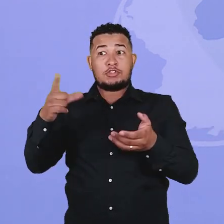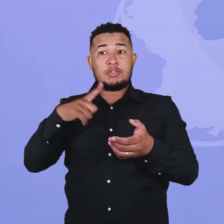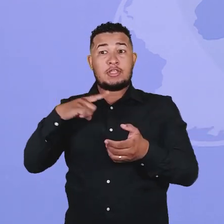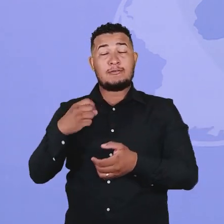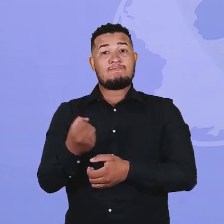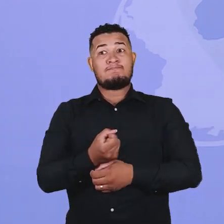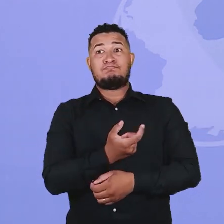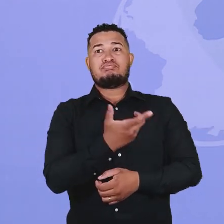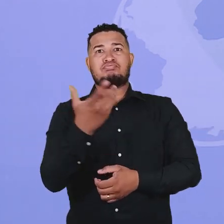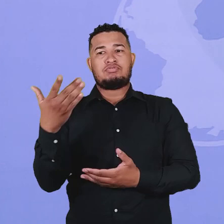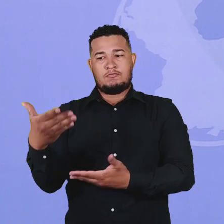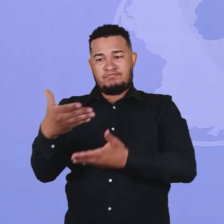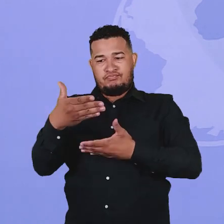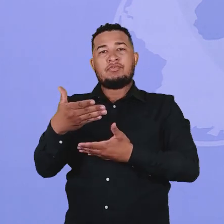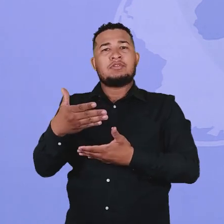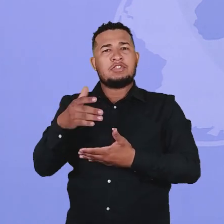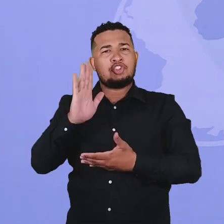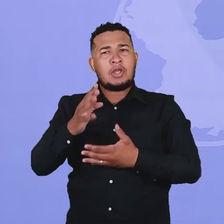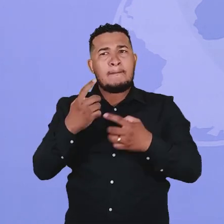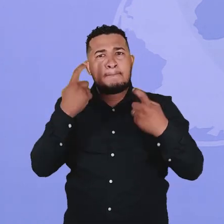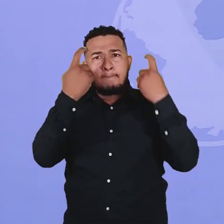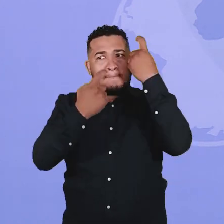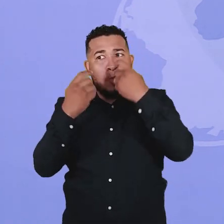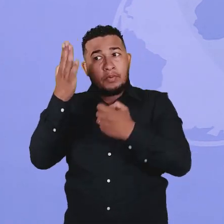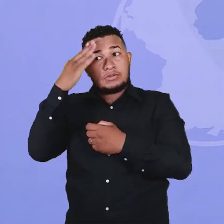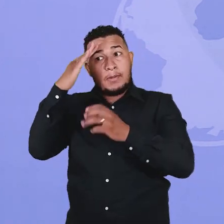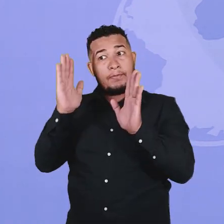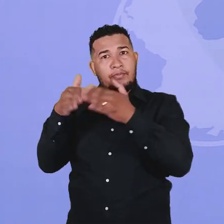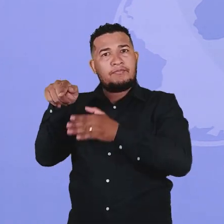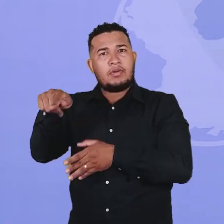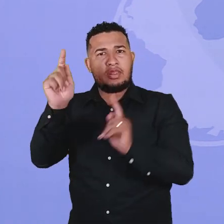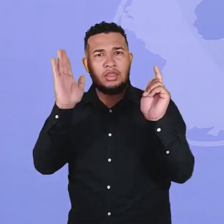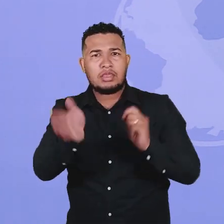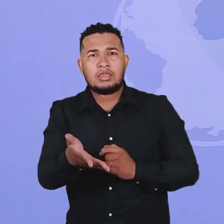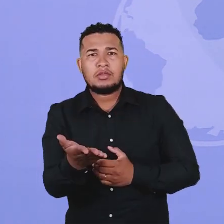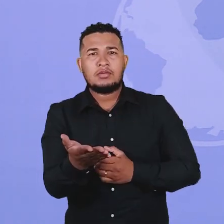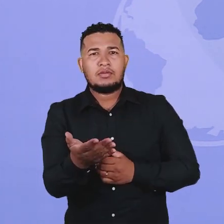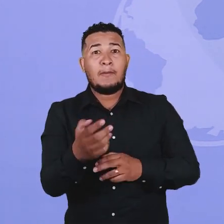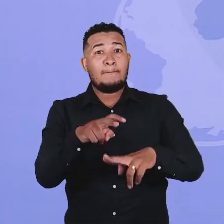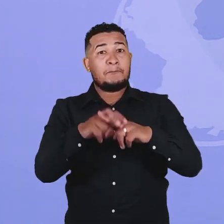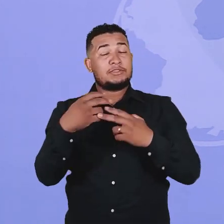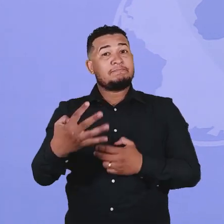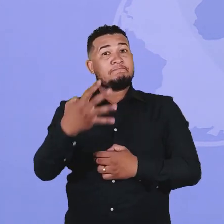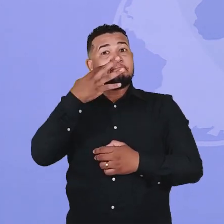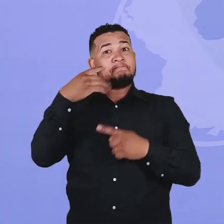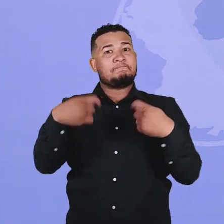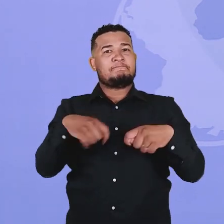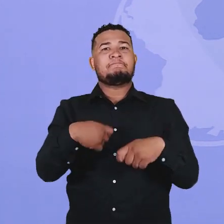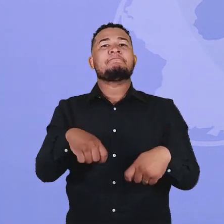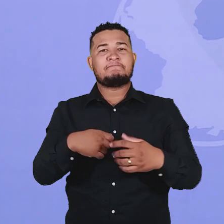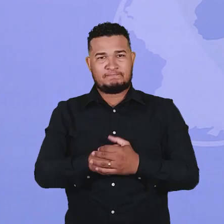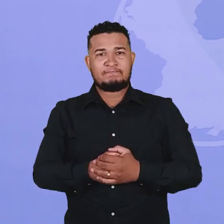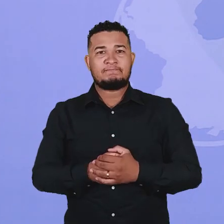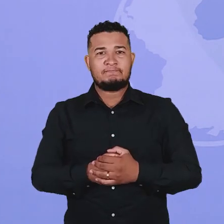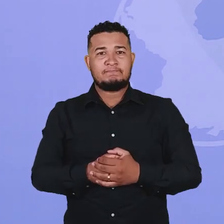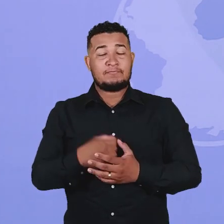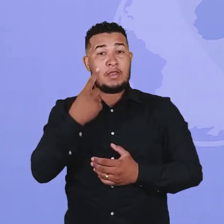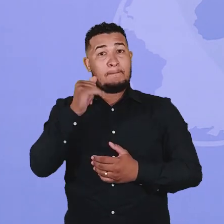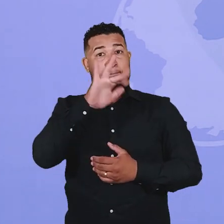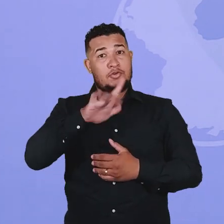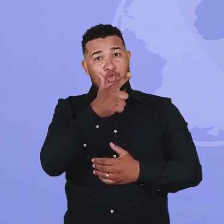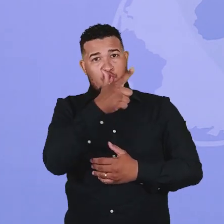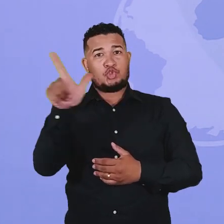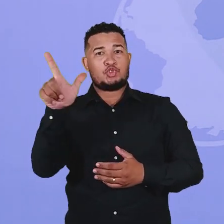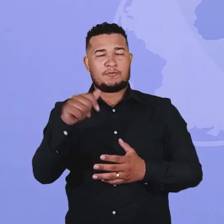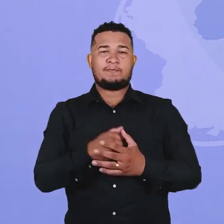tão disponíveis para nós, será que você já se preocupou um pouco com isso? Então, isso que eu quero chamar a atenção nessa aula para você, tá? Vamos